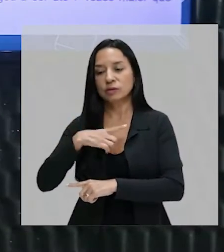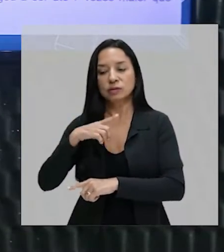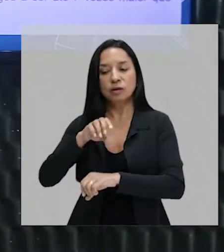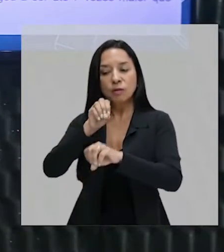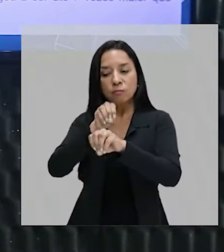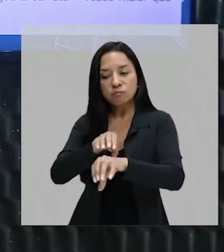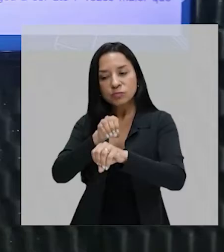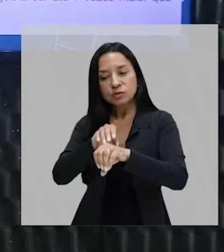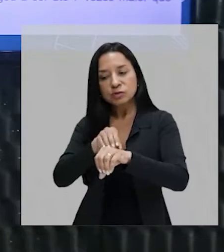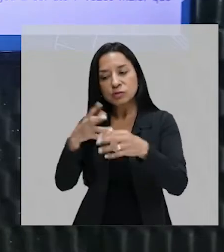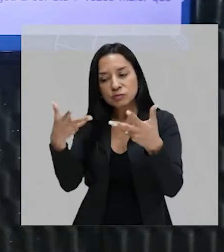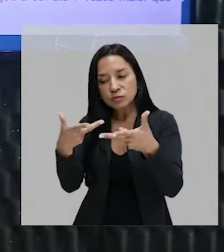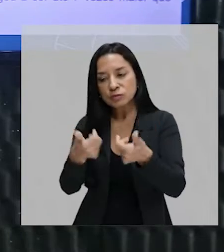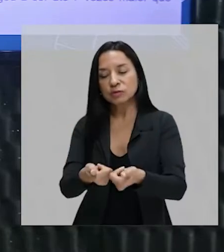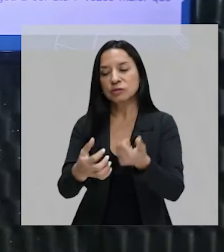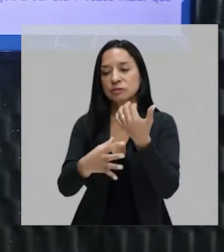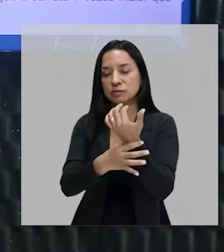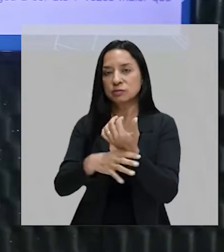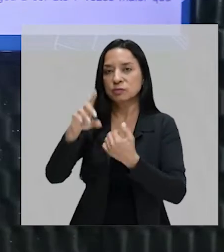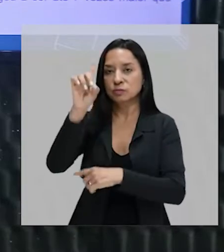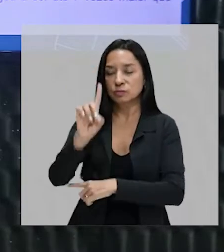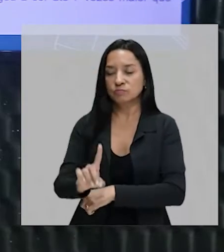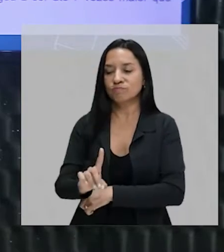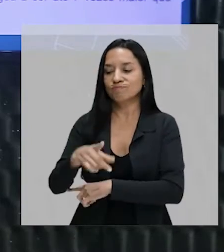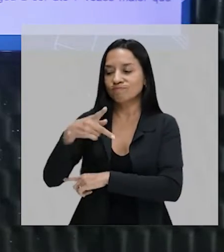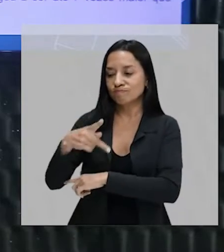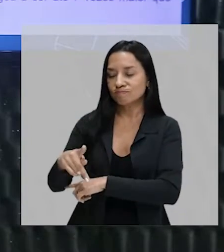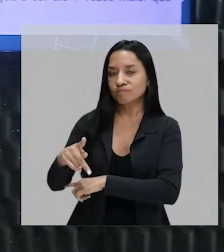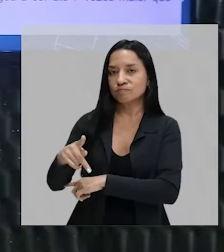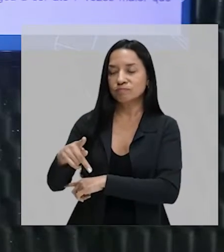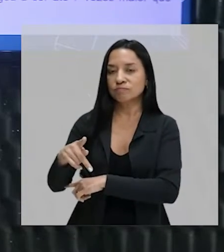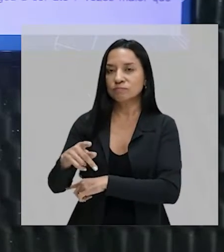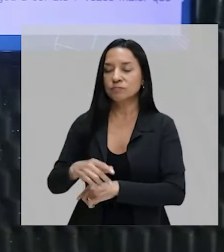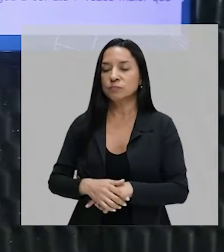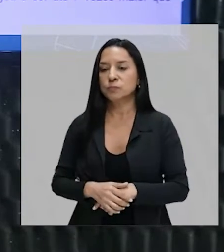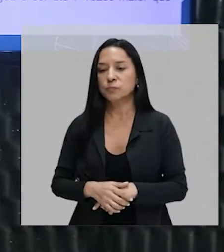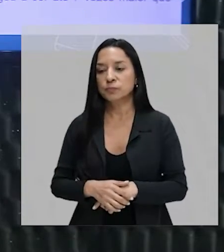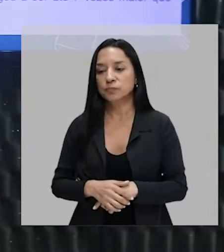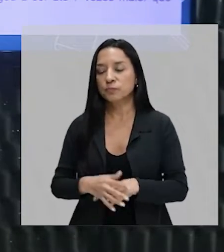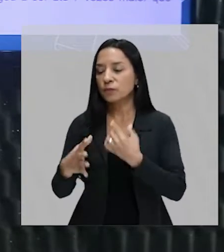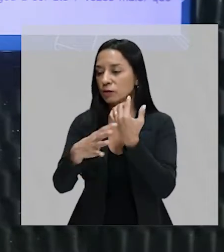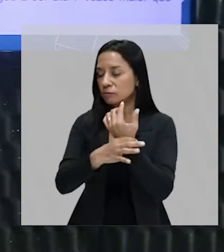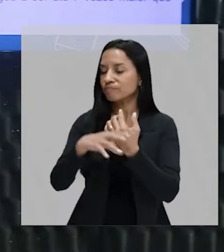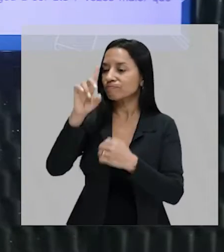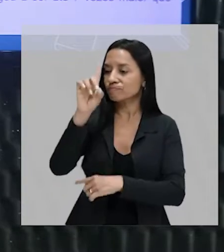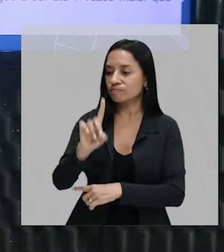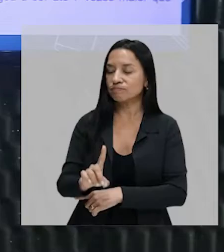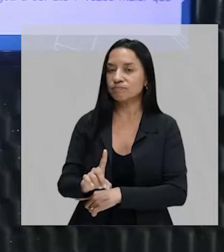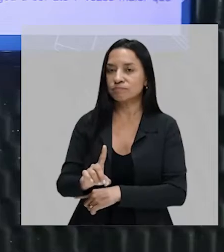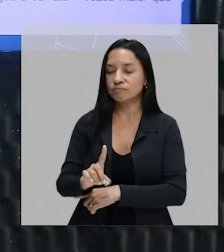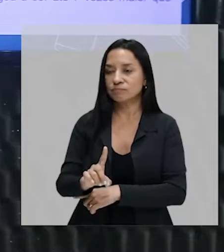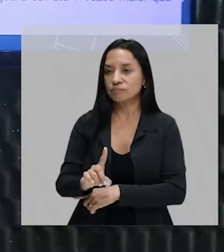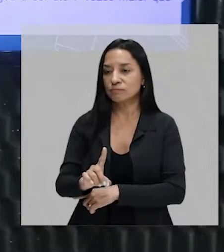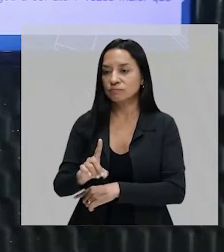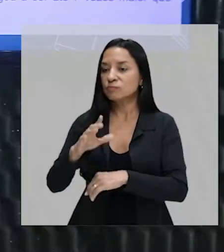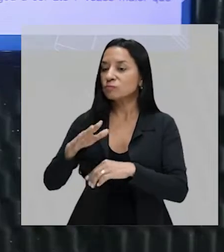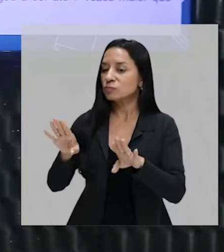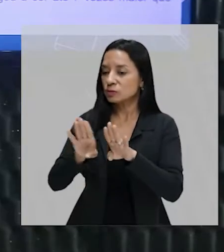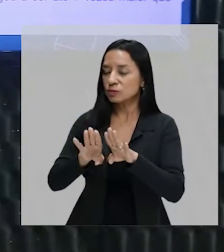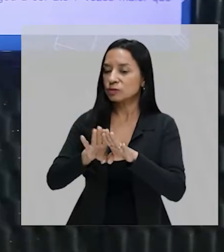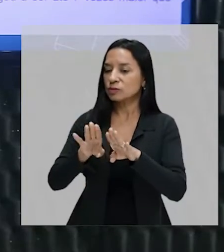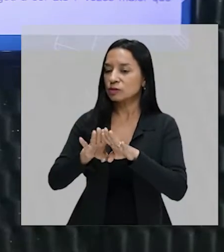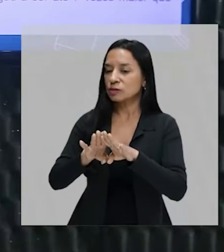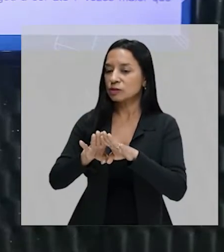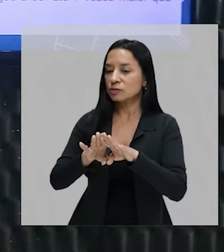de qualidade garantir os seus direitos e a garantir os seus direitos e acima de tudo preservar